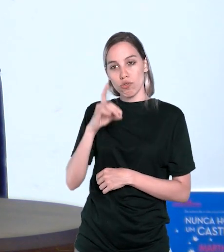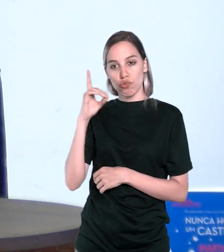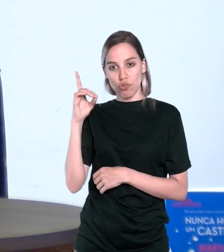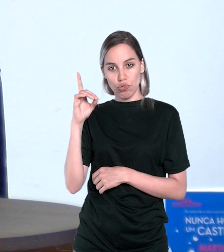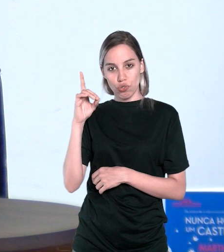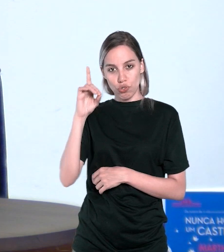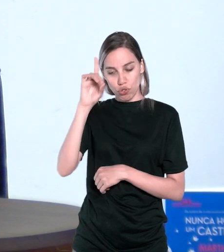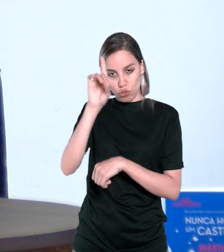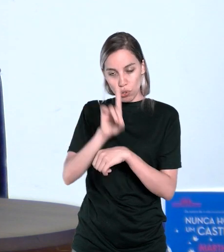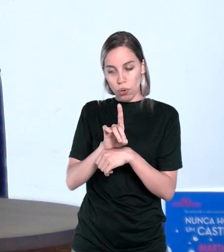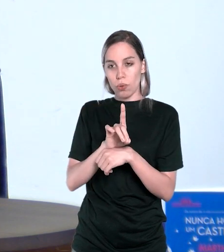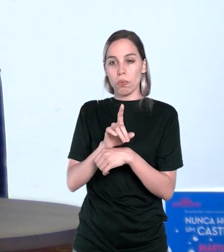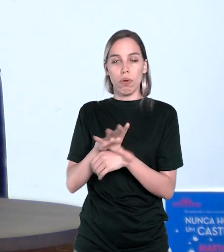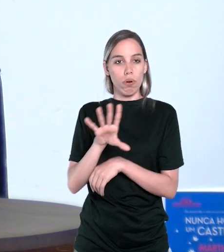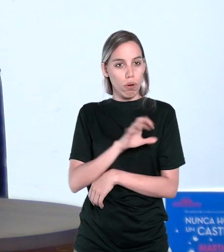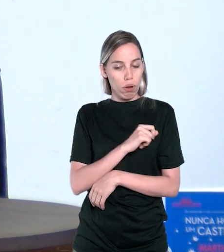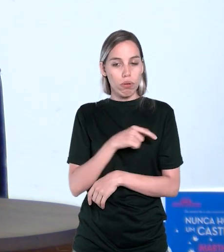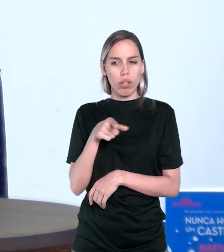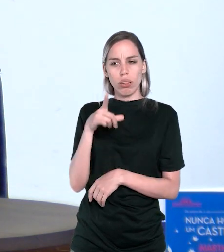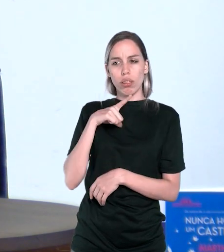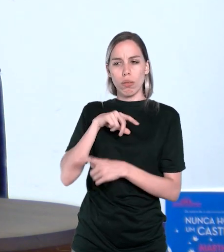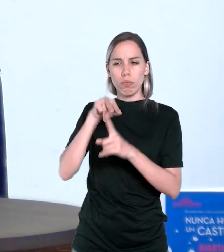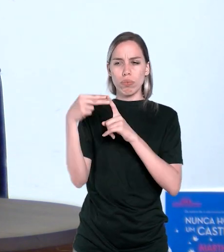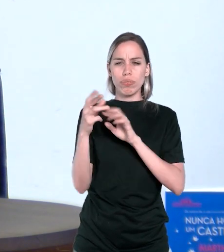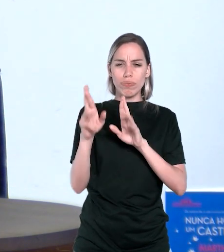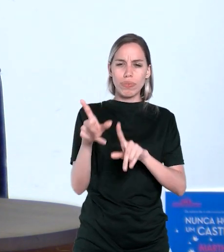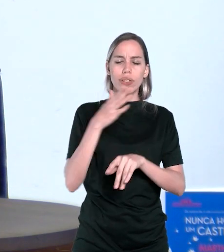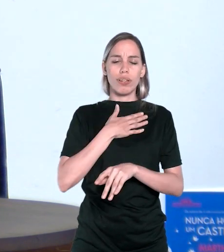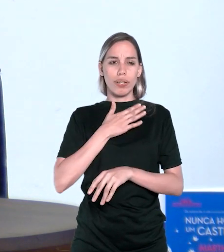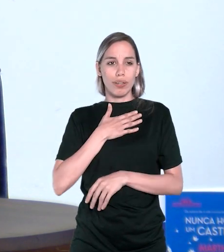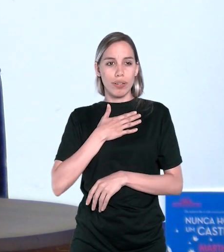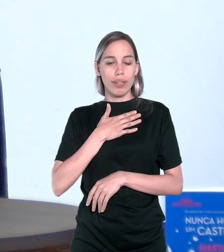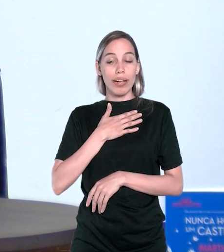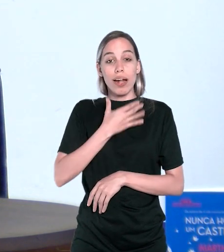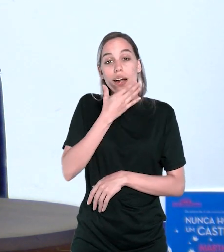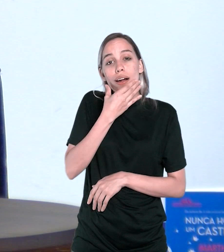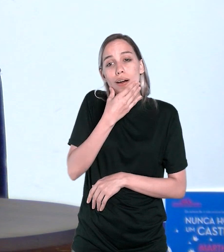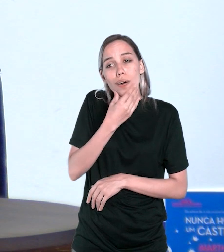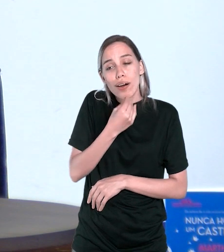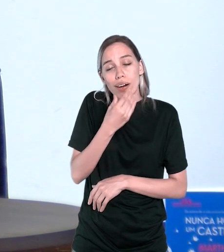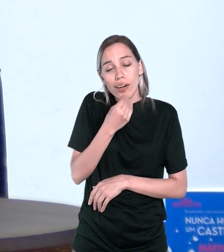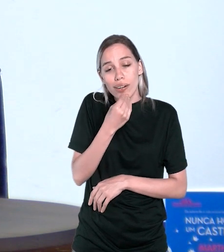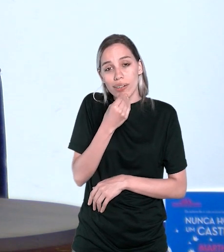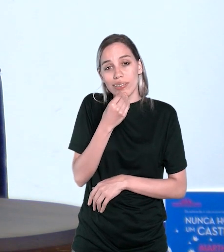estética completamente diferente da minha, sabe? E assim, ele tem essa coisa muito